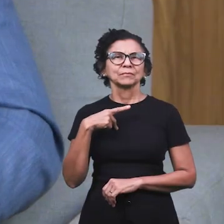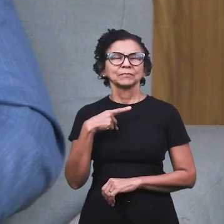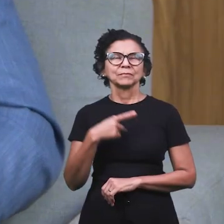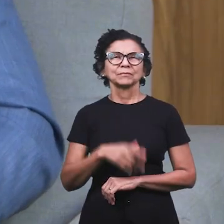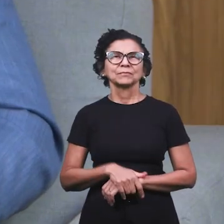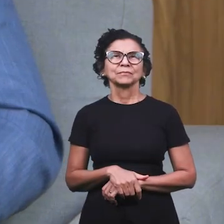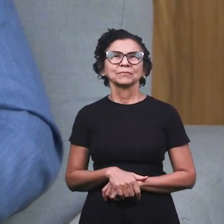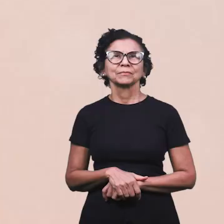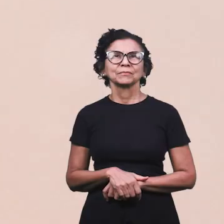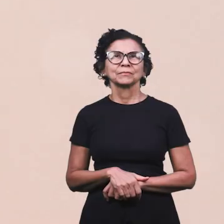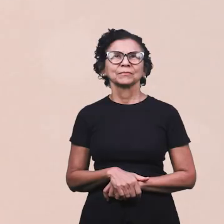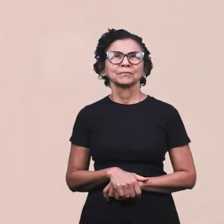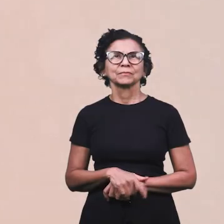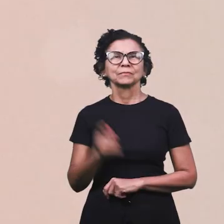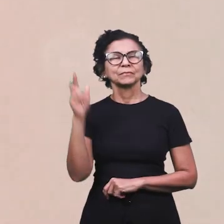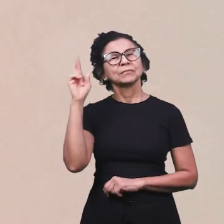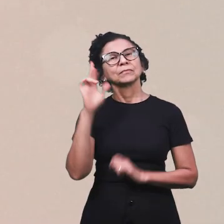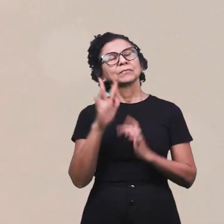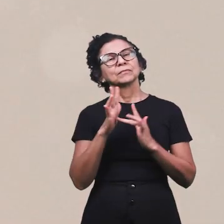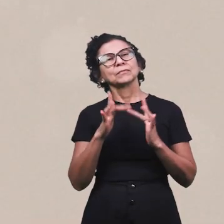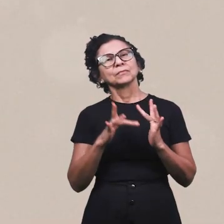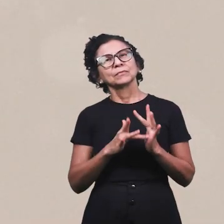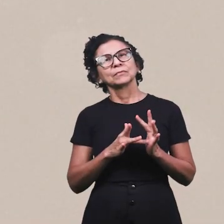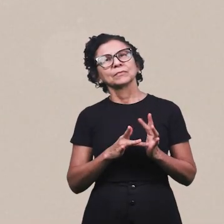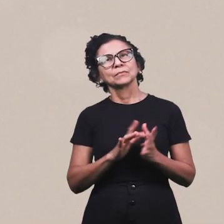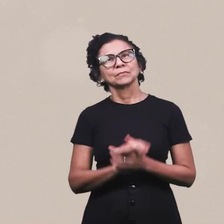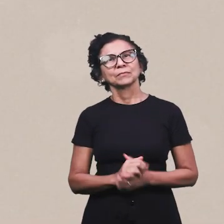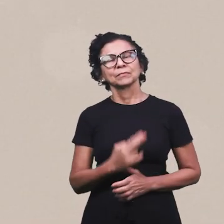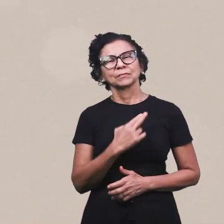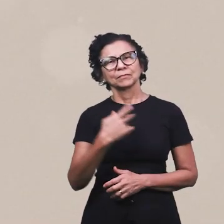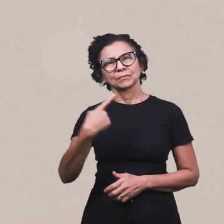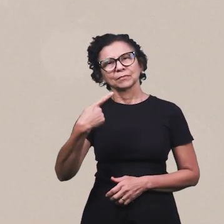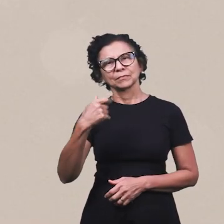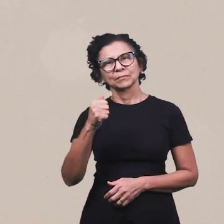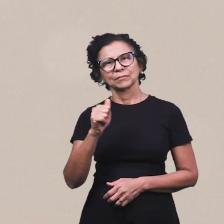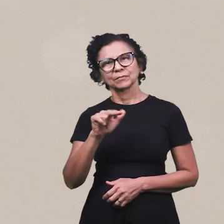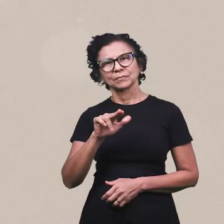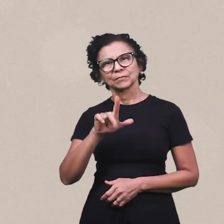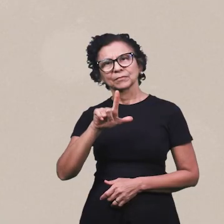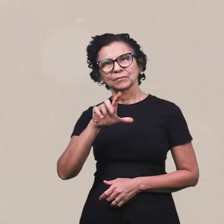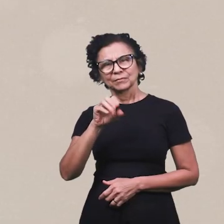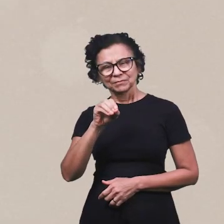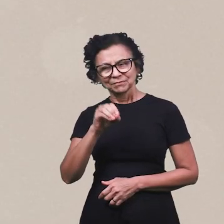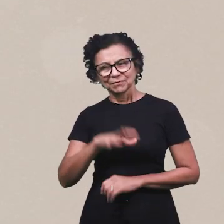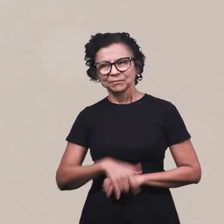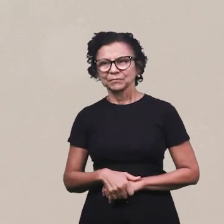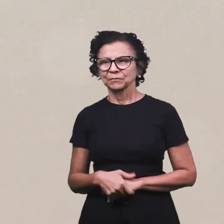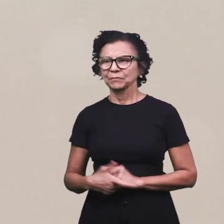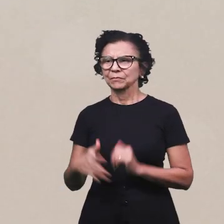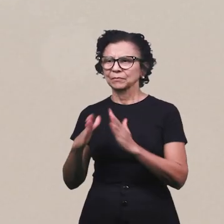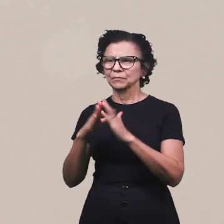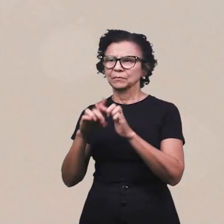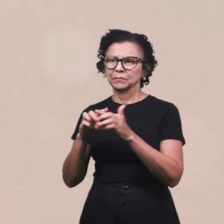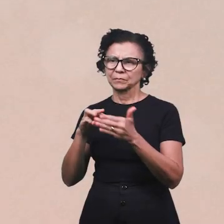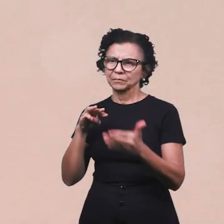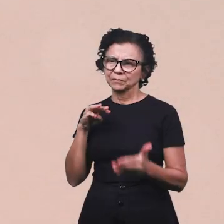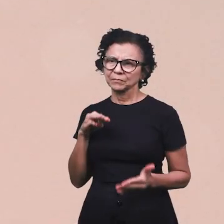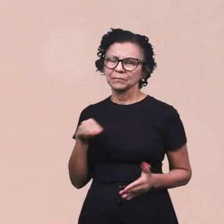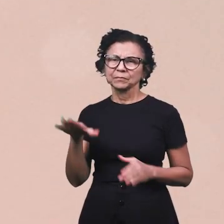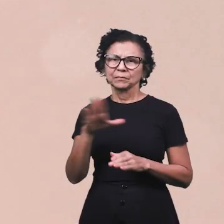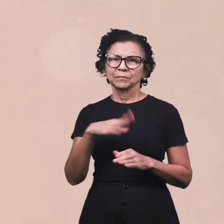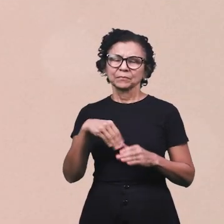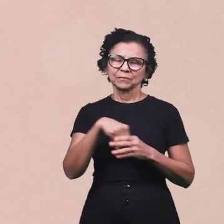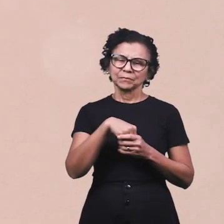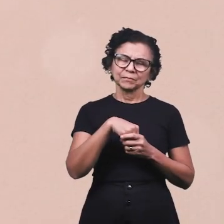contando a sua experiência. Irmãos, a paz do Senhor Jesus, meu nome é Paulo. Eu sou da Igreja Cristã Maranata, Jardim Alvorada,